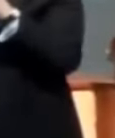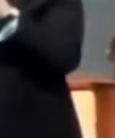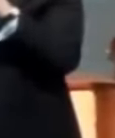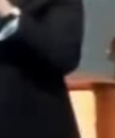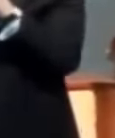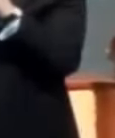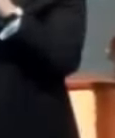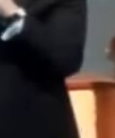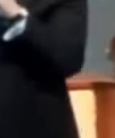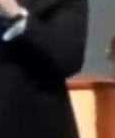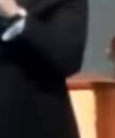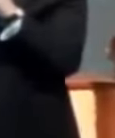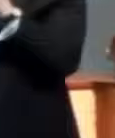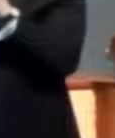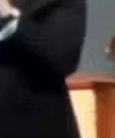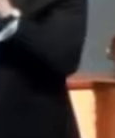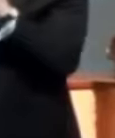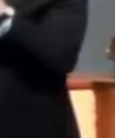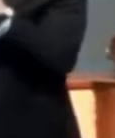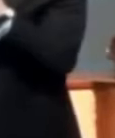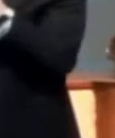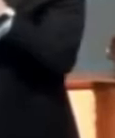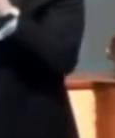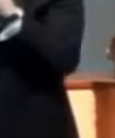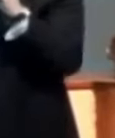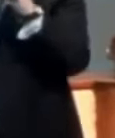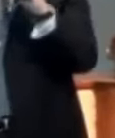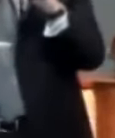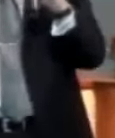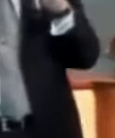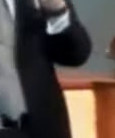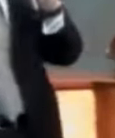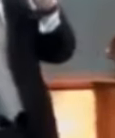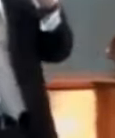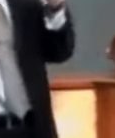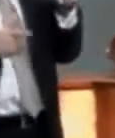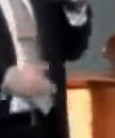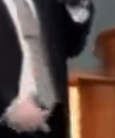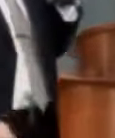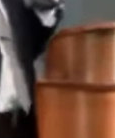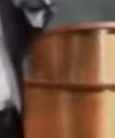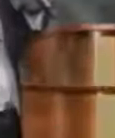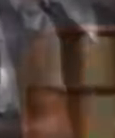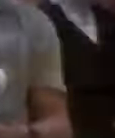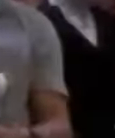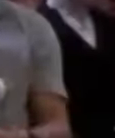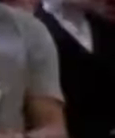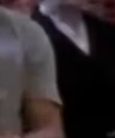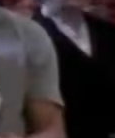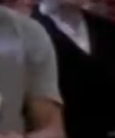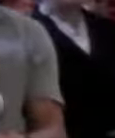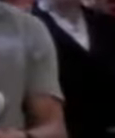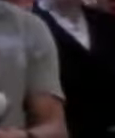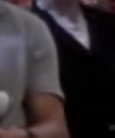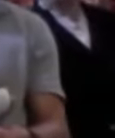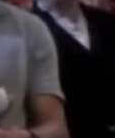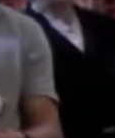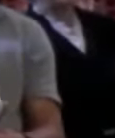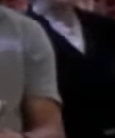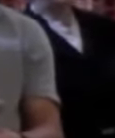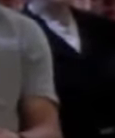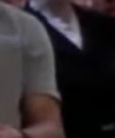você vai ser voluntário num trabalho social da igreja numa congregação você vai ser voluntário